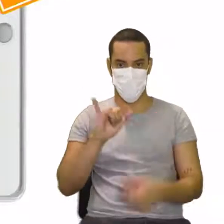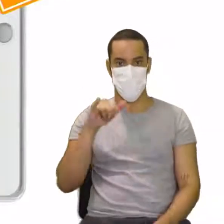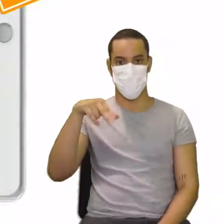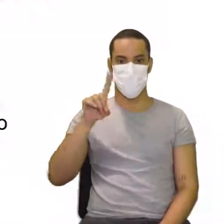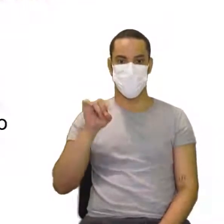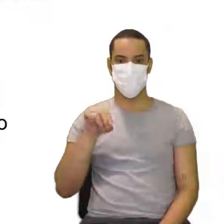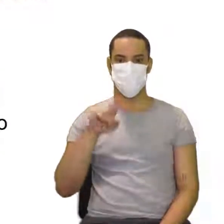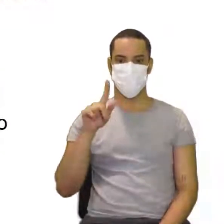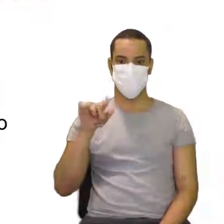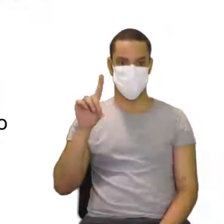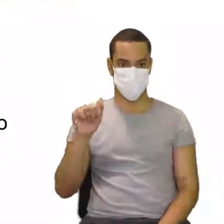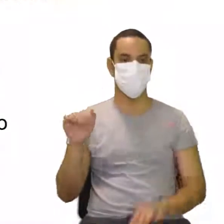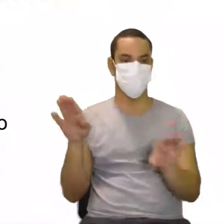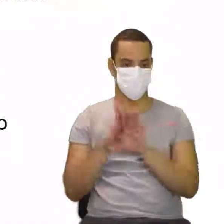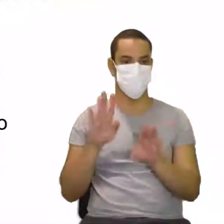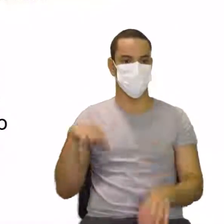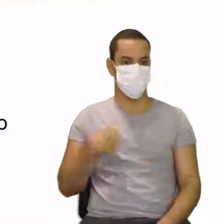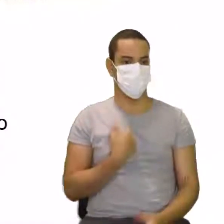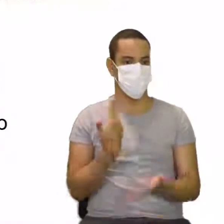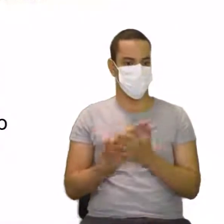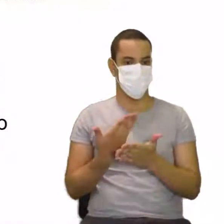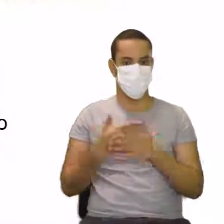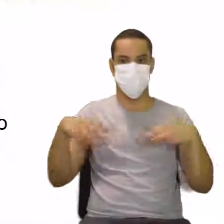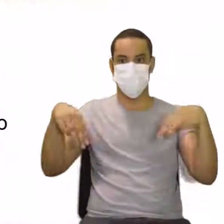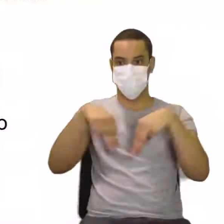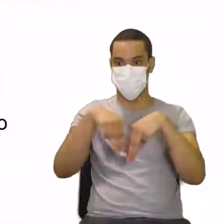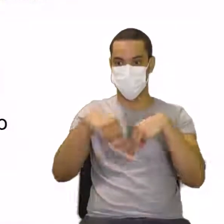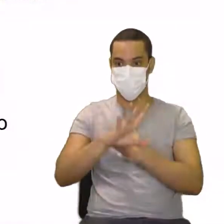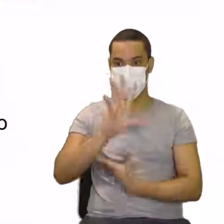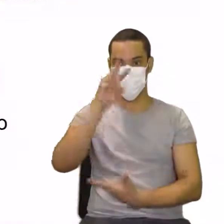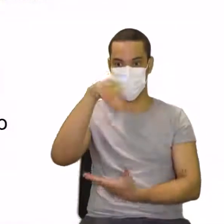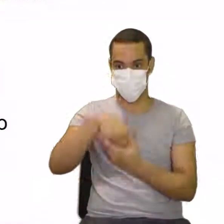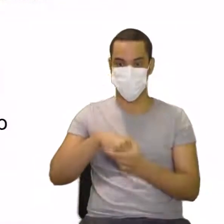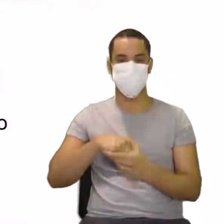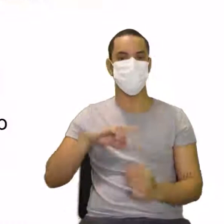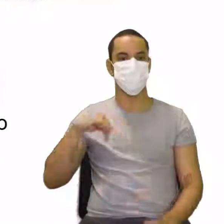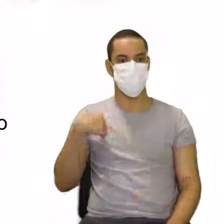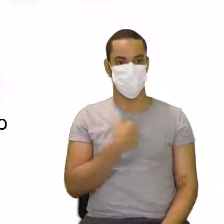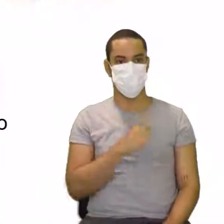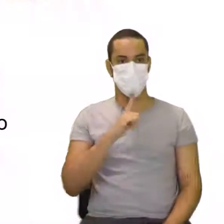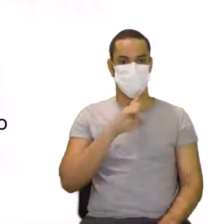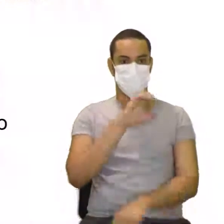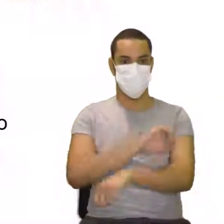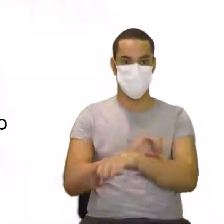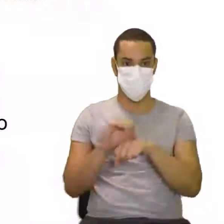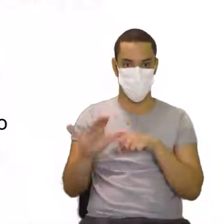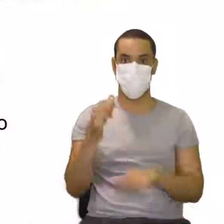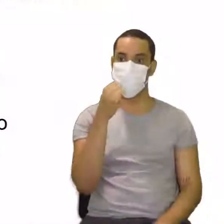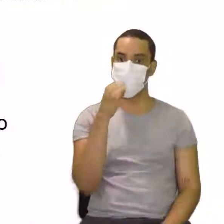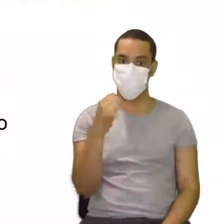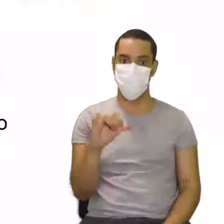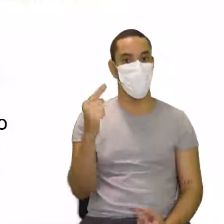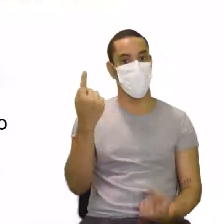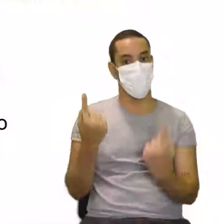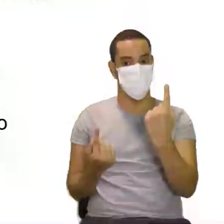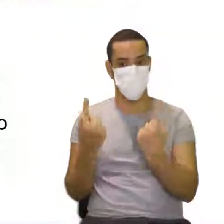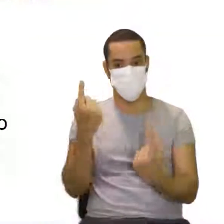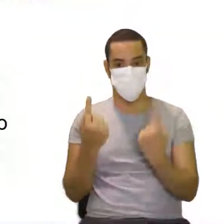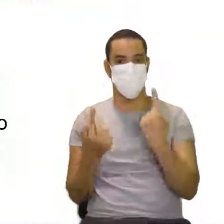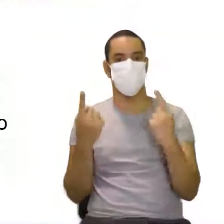no eletromagnetismo, na indução eletromagnética, a gente tem os geradores aí de corrente